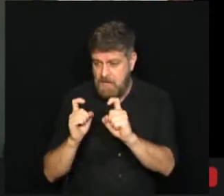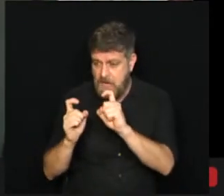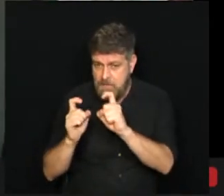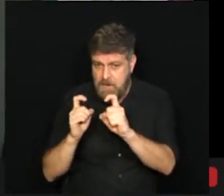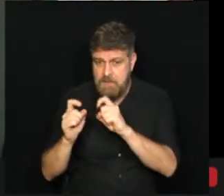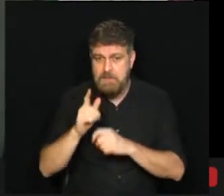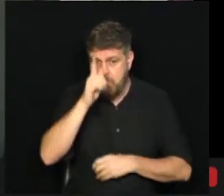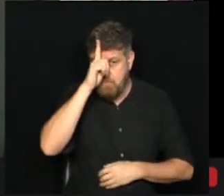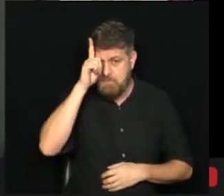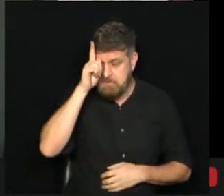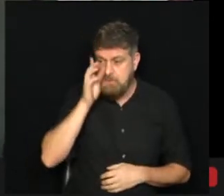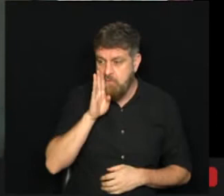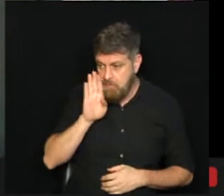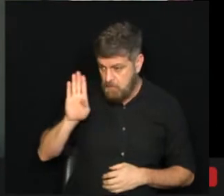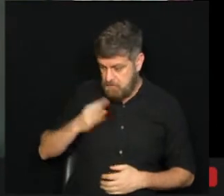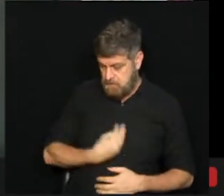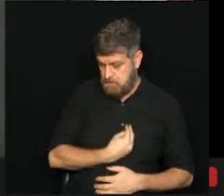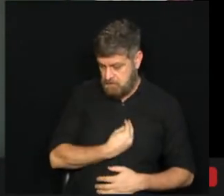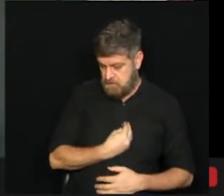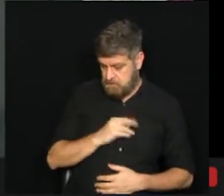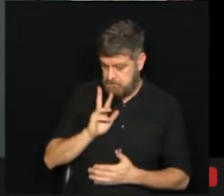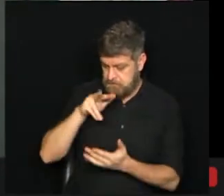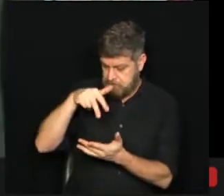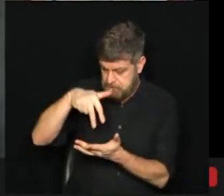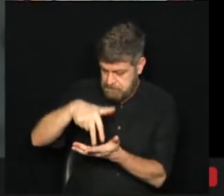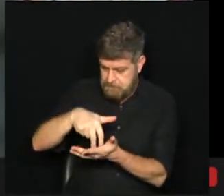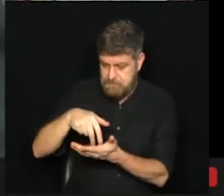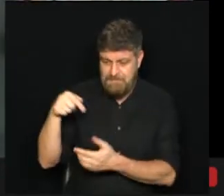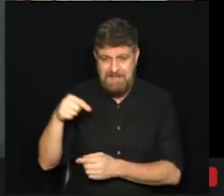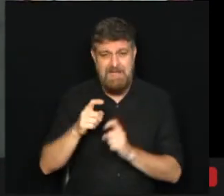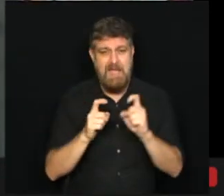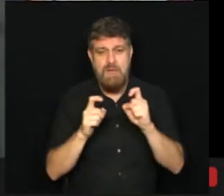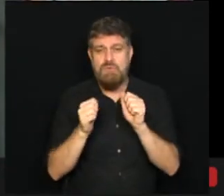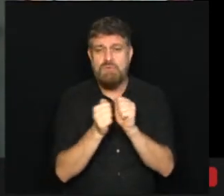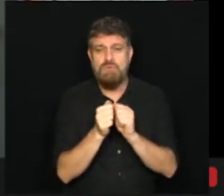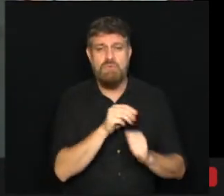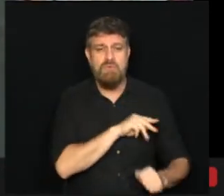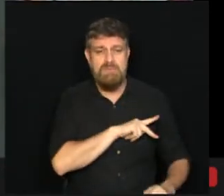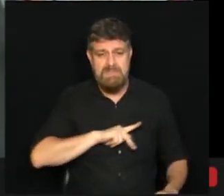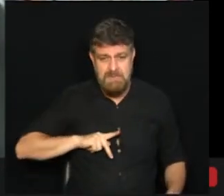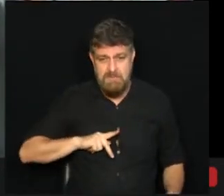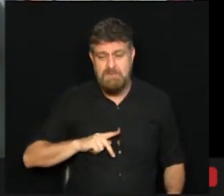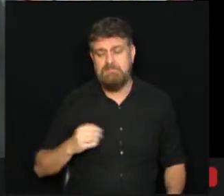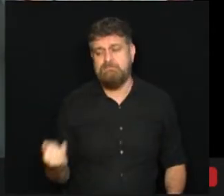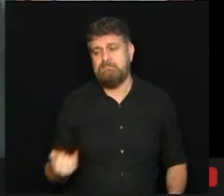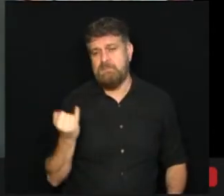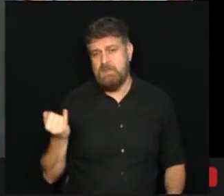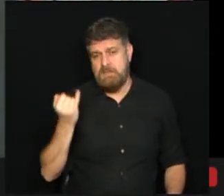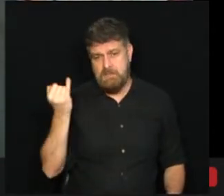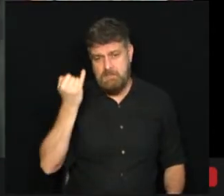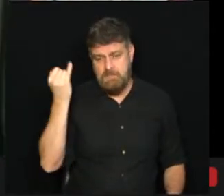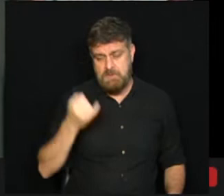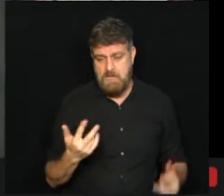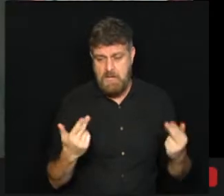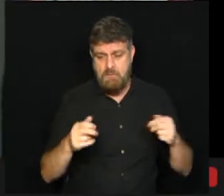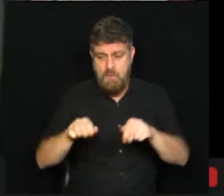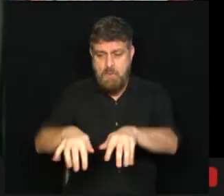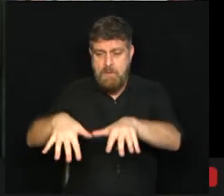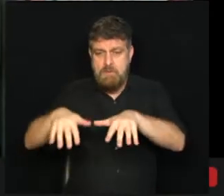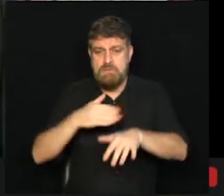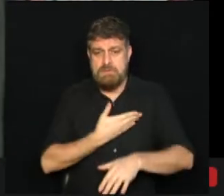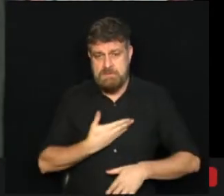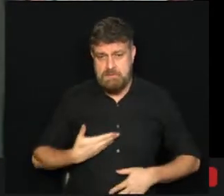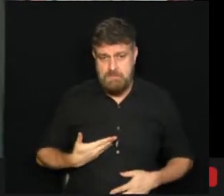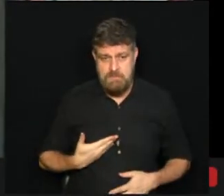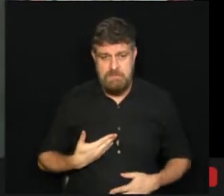estar presente, então acho que priorizar essa reunião também é tão importante quanto essa audiência pública. O que a gente tem